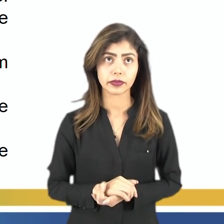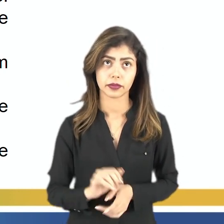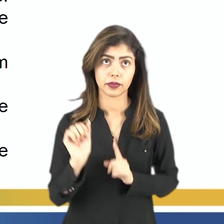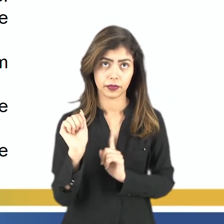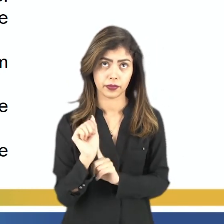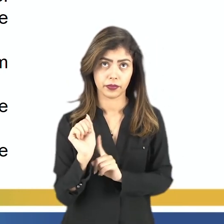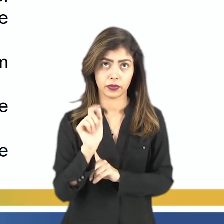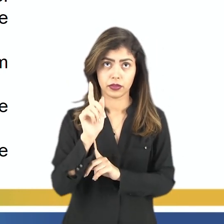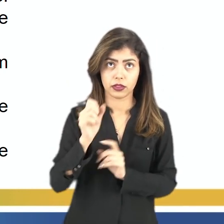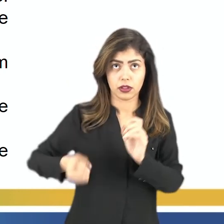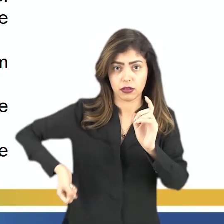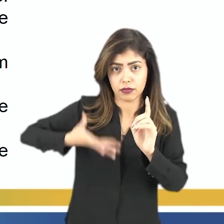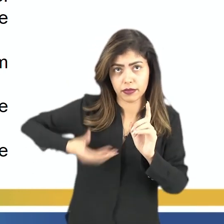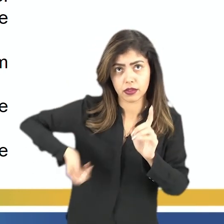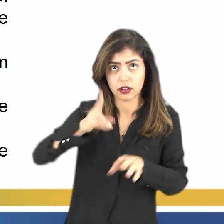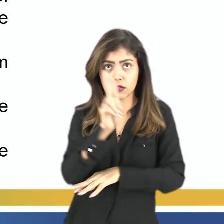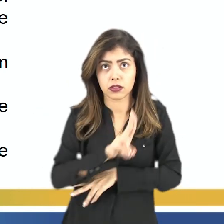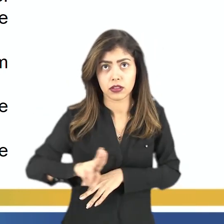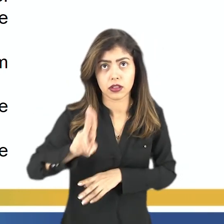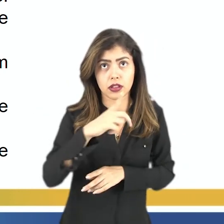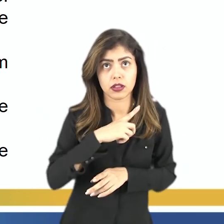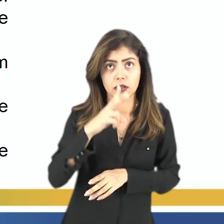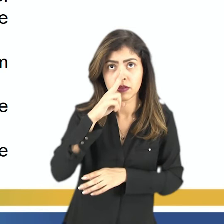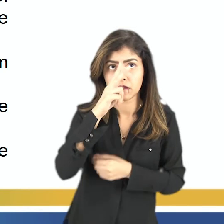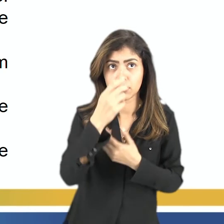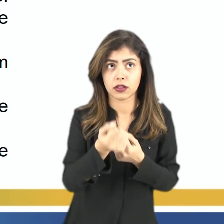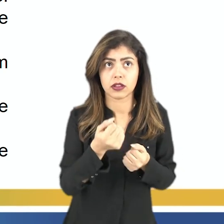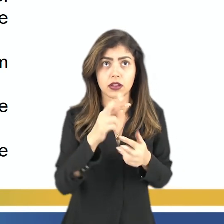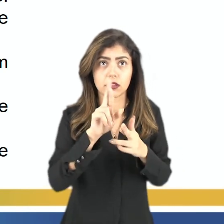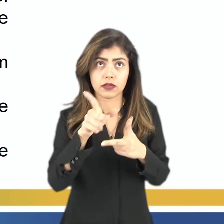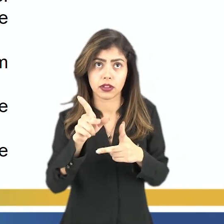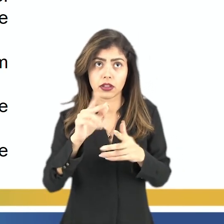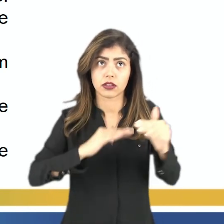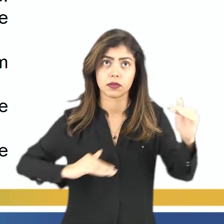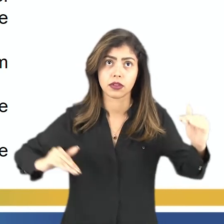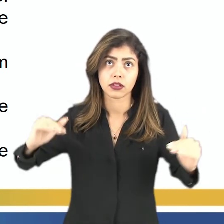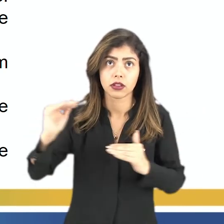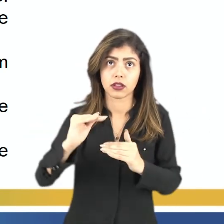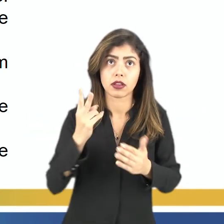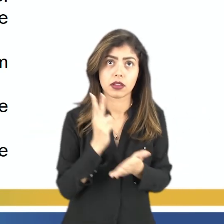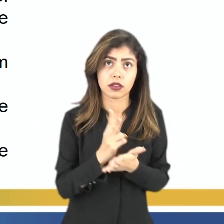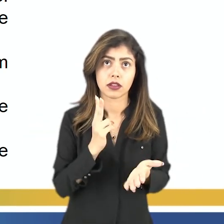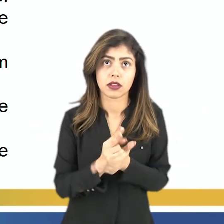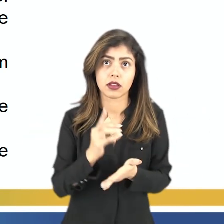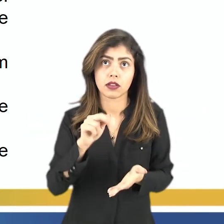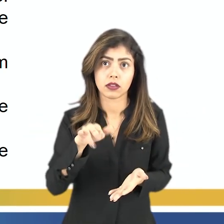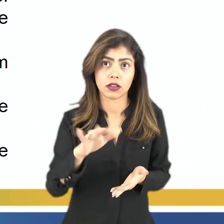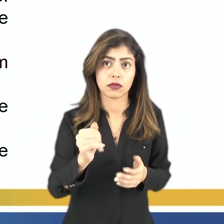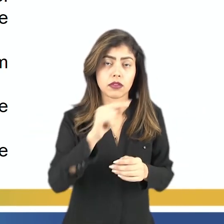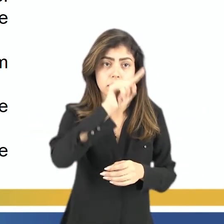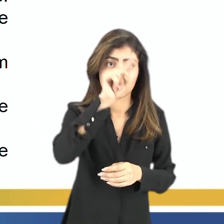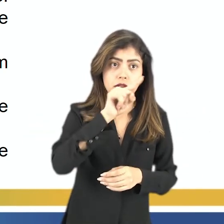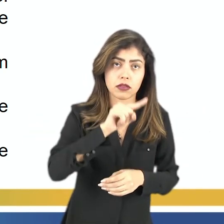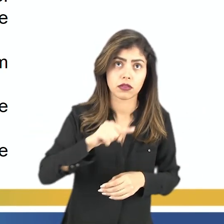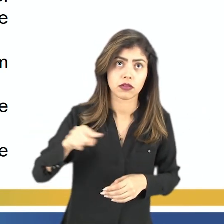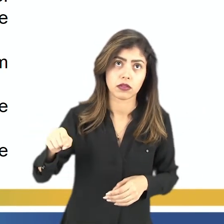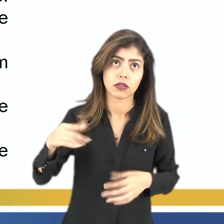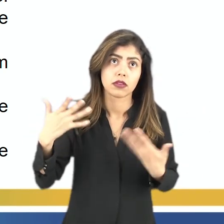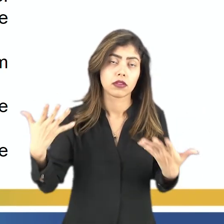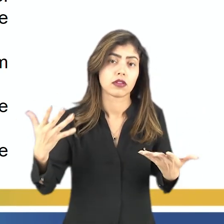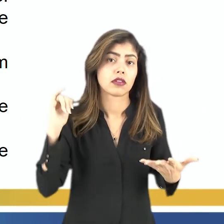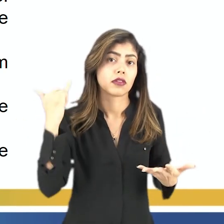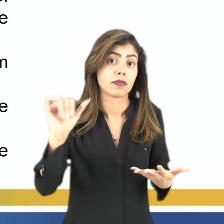A. Os geradores são usados para fornecer a diferença de potencial necessária para o funcionamento de